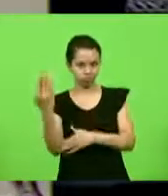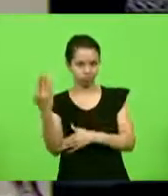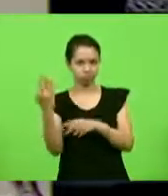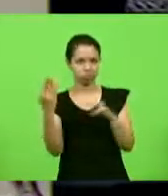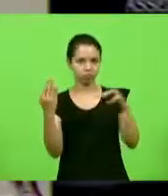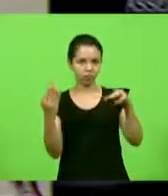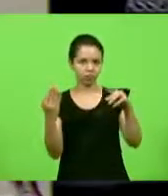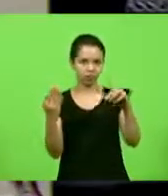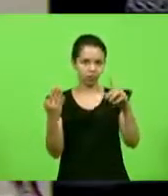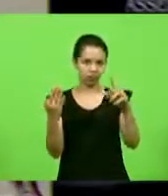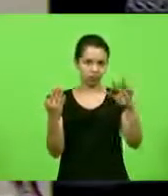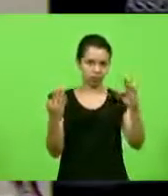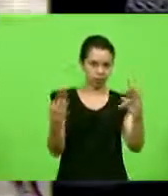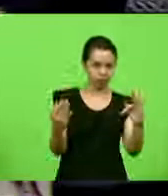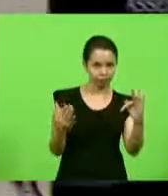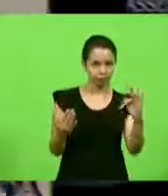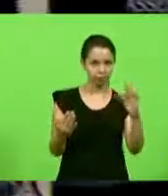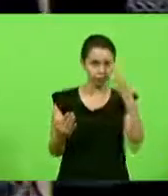MDF,